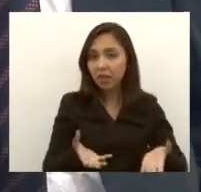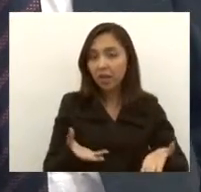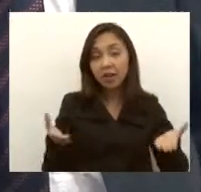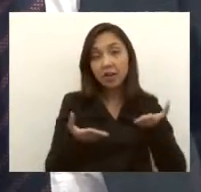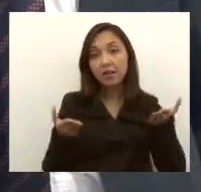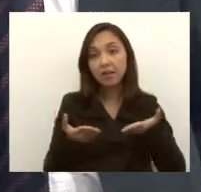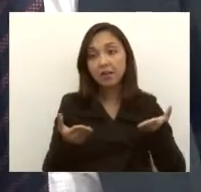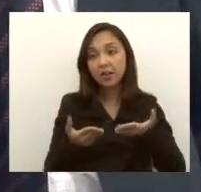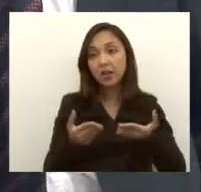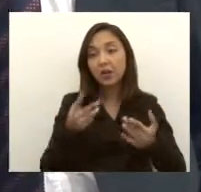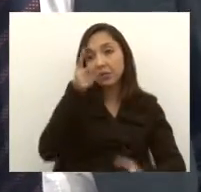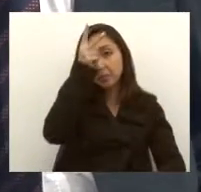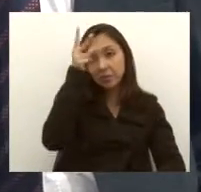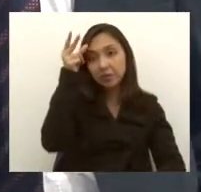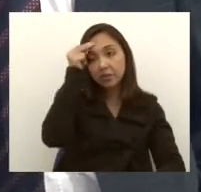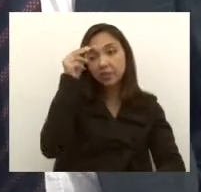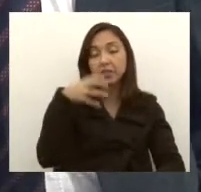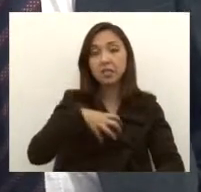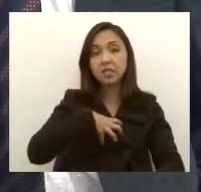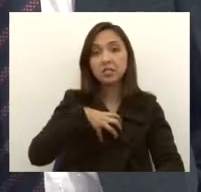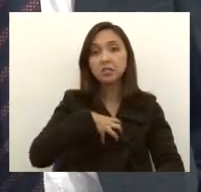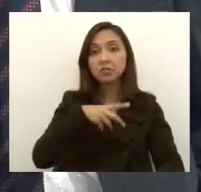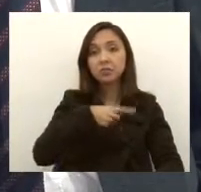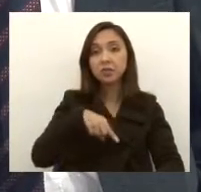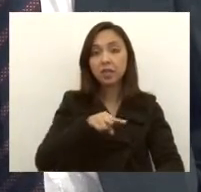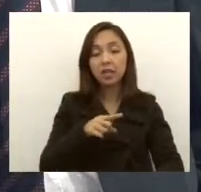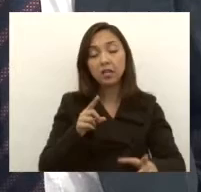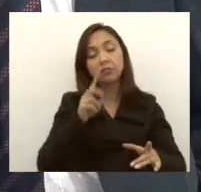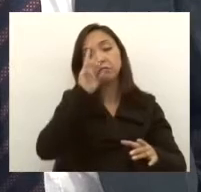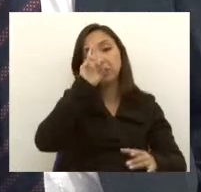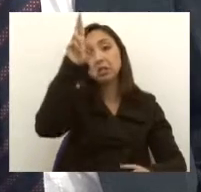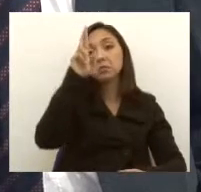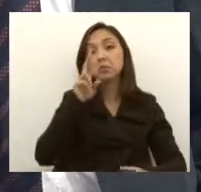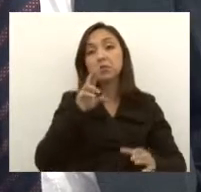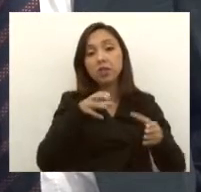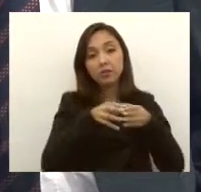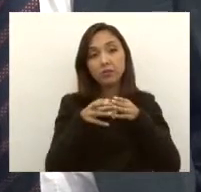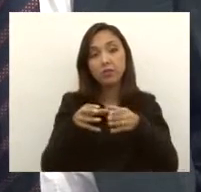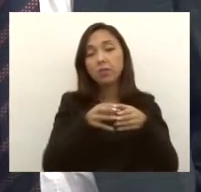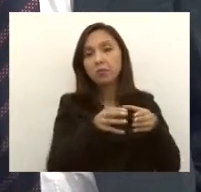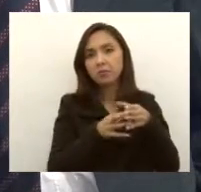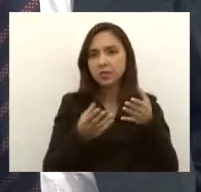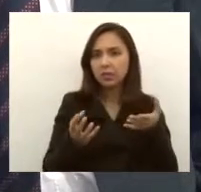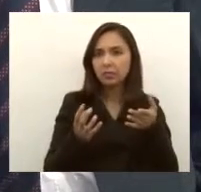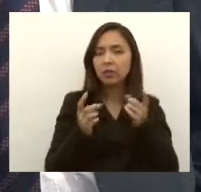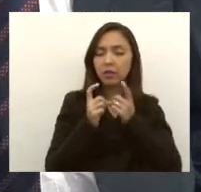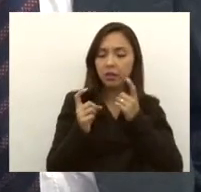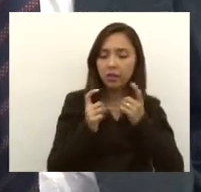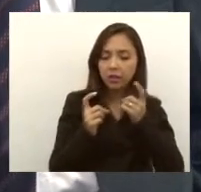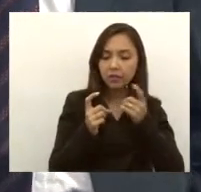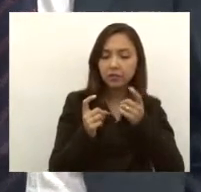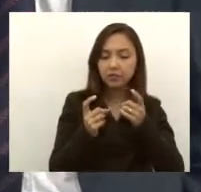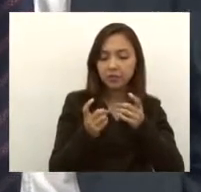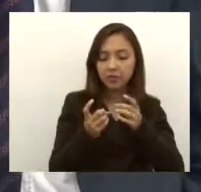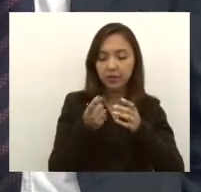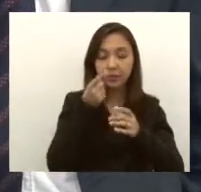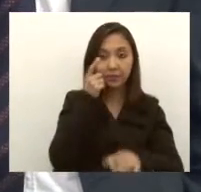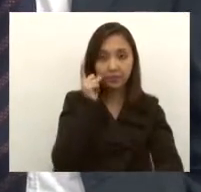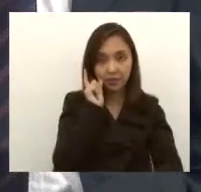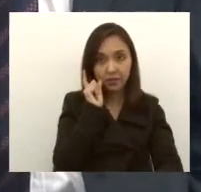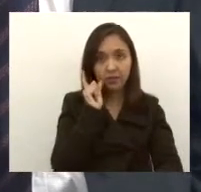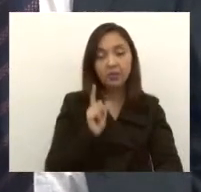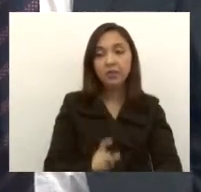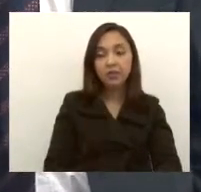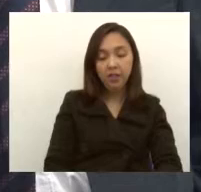agora o prefeito se sente dono dos comissionados. Fez uma reunião ontem no